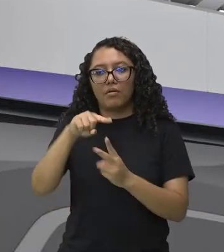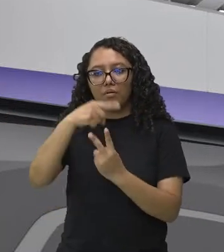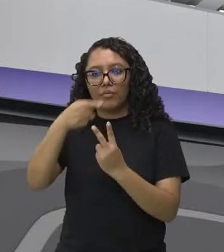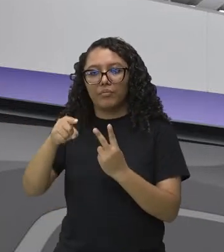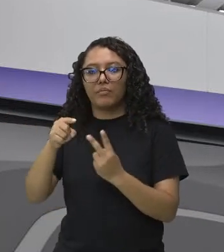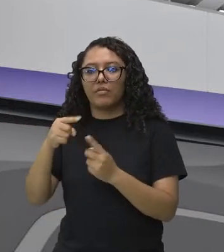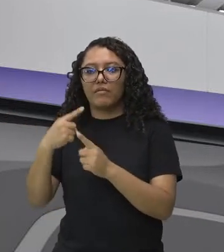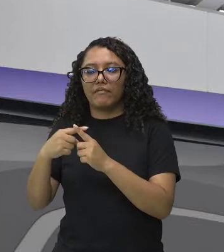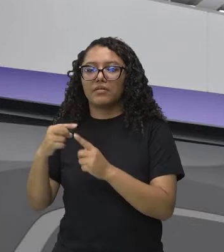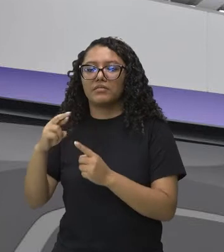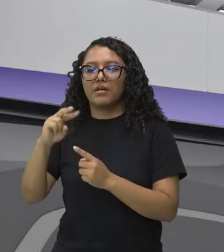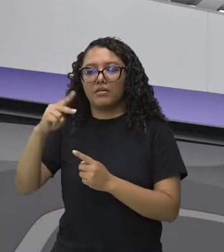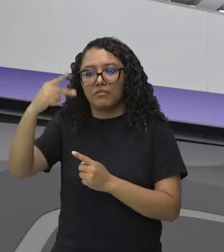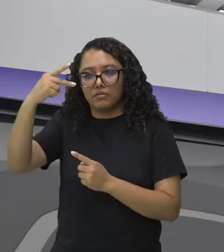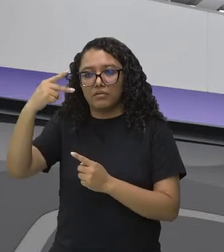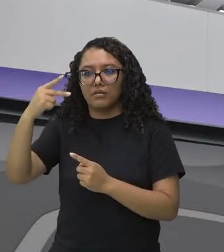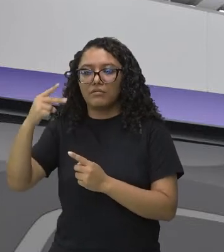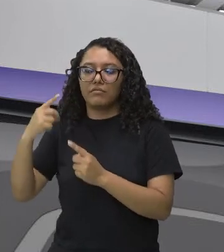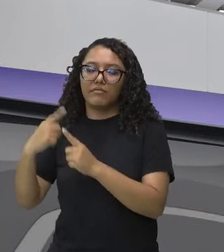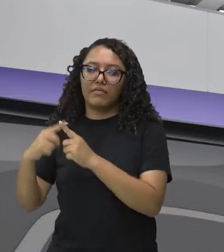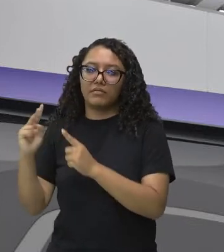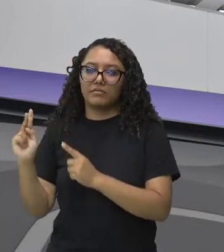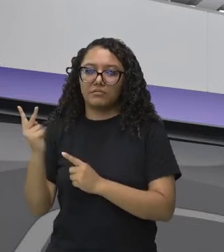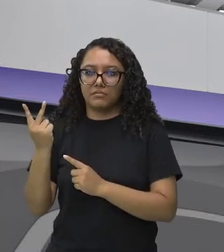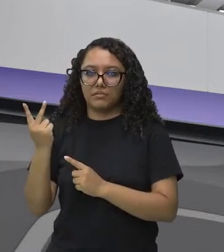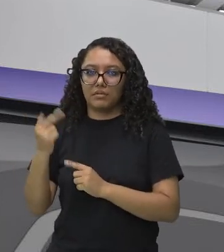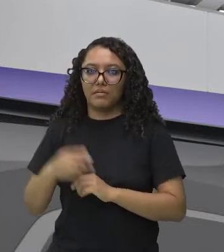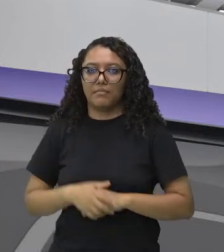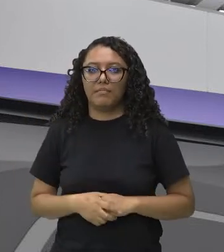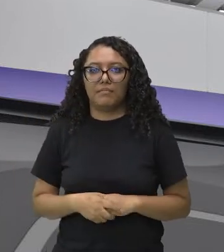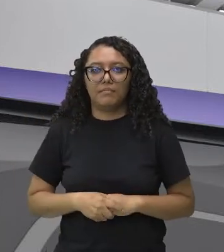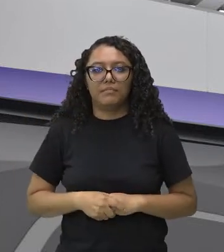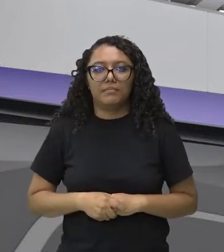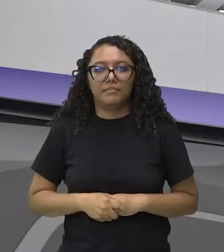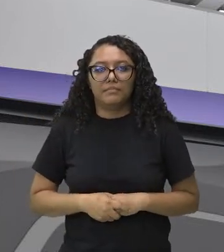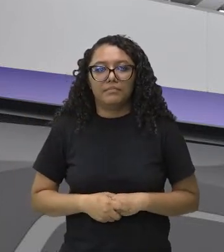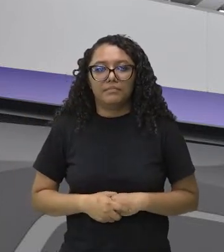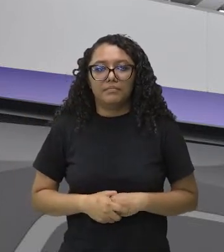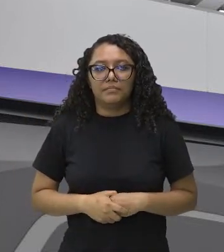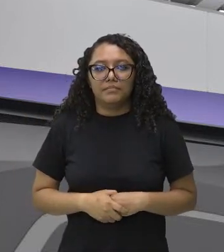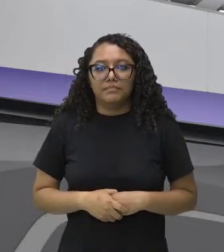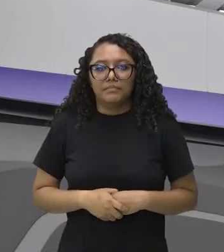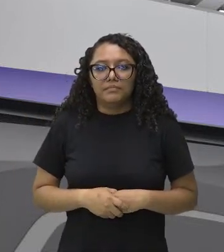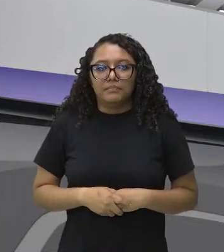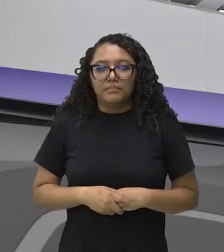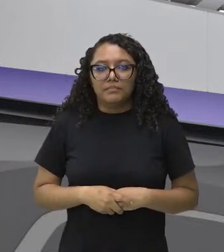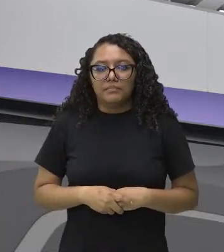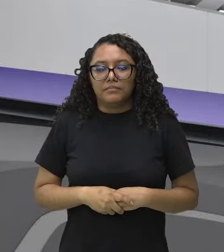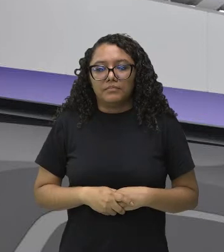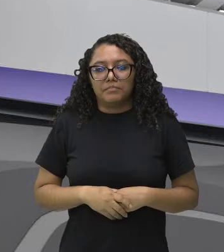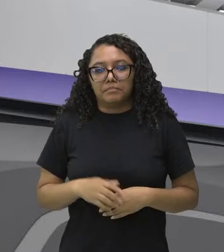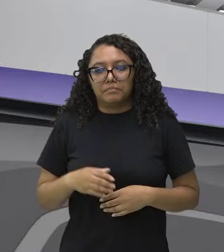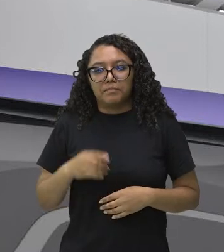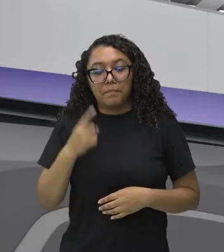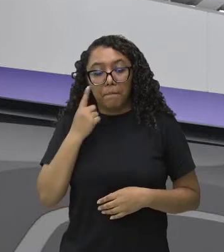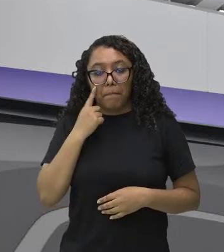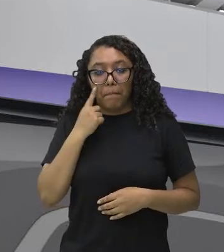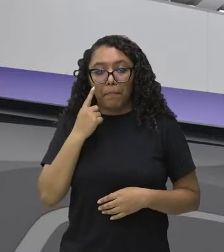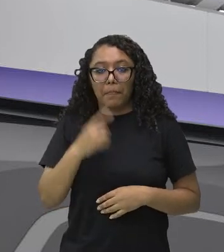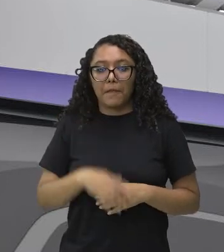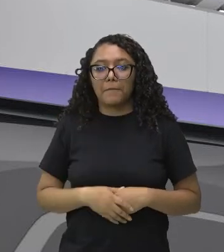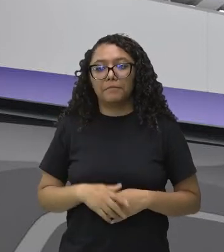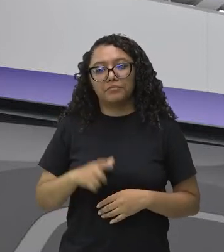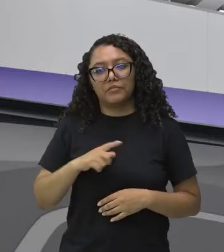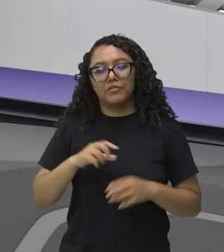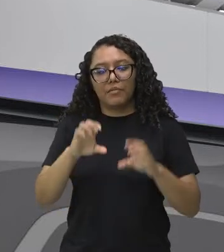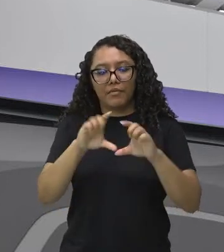raio elevado ao quadrado vezes a altura, tá? Veja, eu tenho aí uma fórmula que